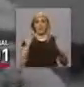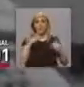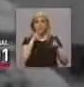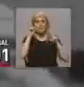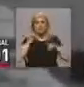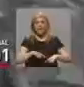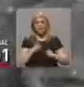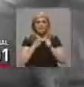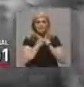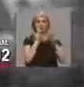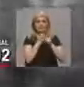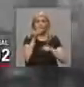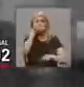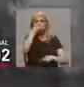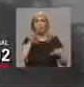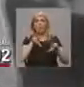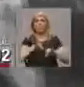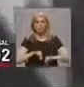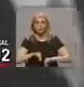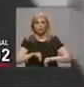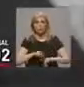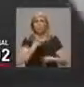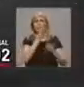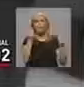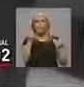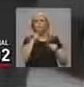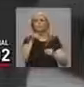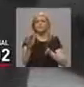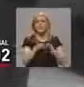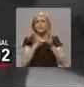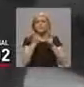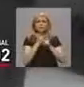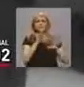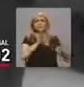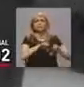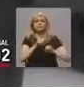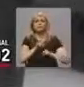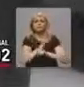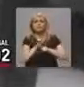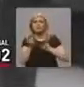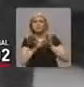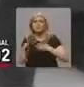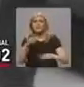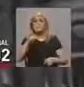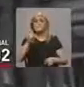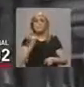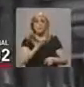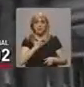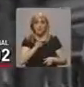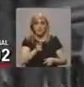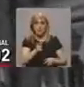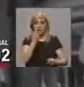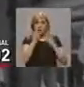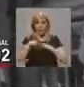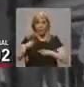da perseguição do Estado Novo. Muitos foram os livros apreendidos e censurados pela PIDE-DGS. Há alguns